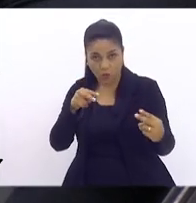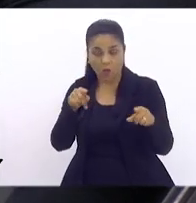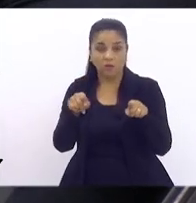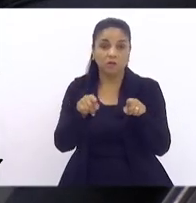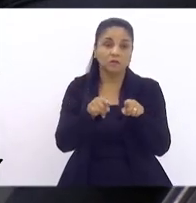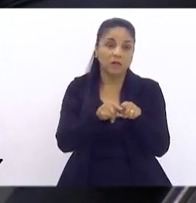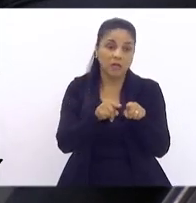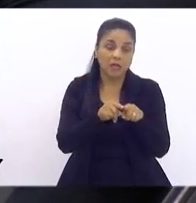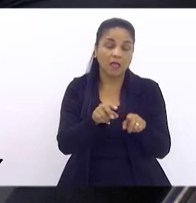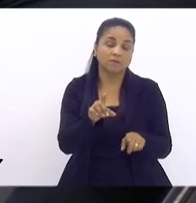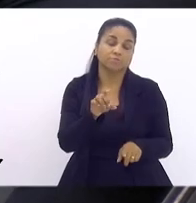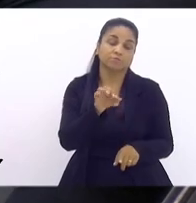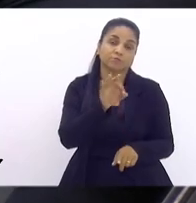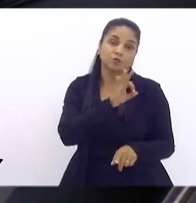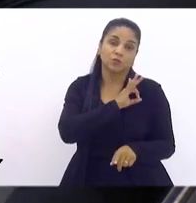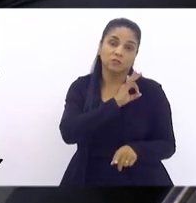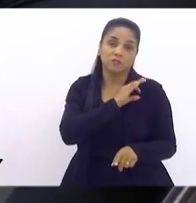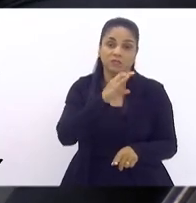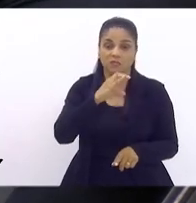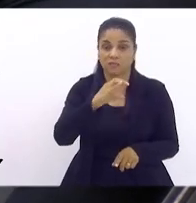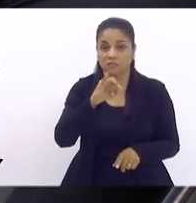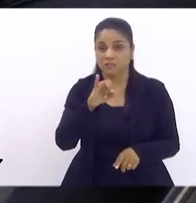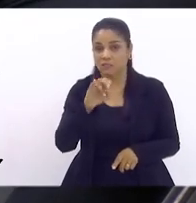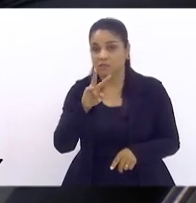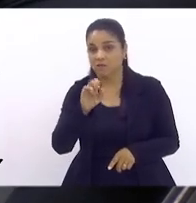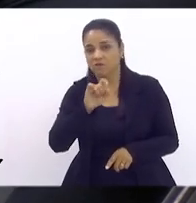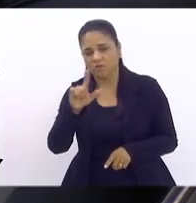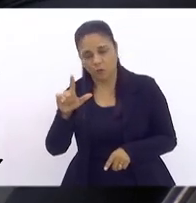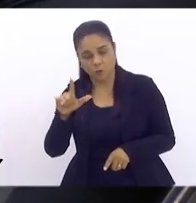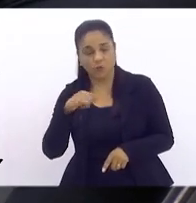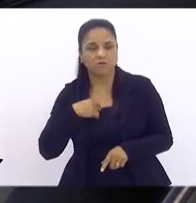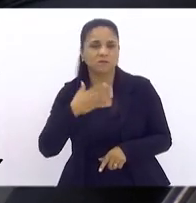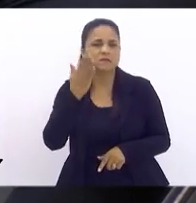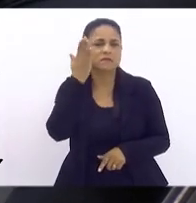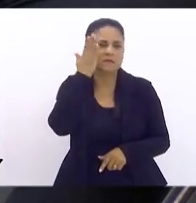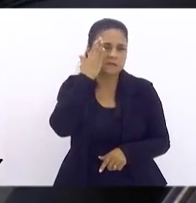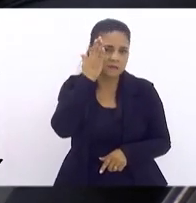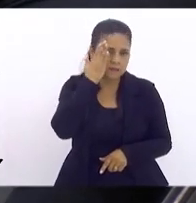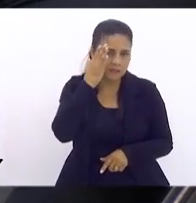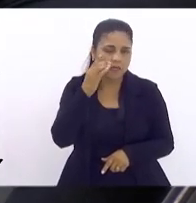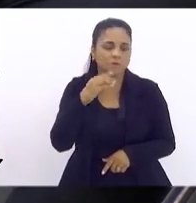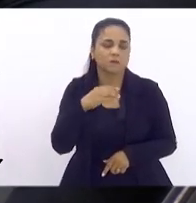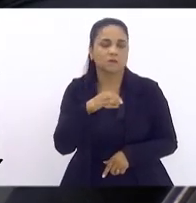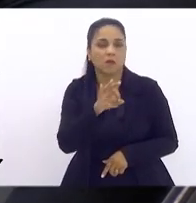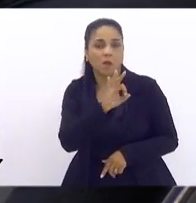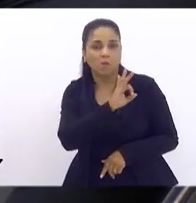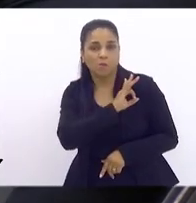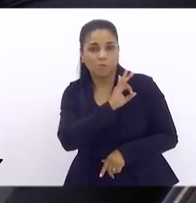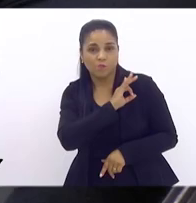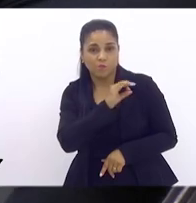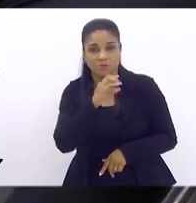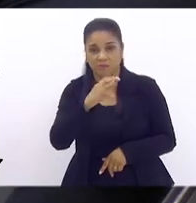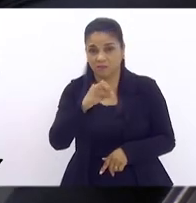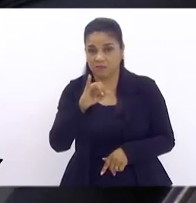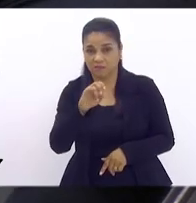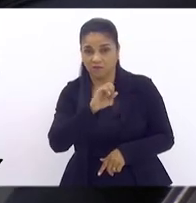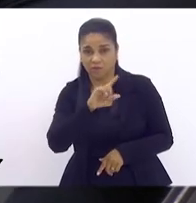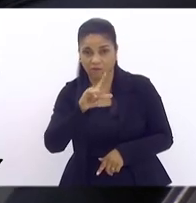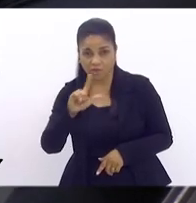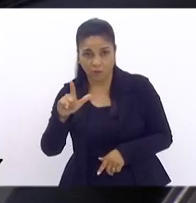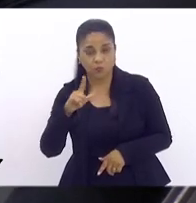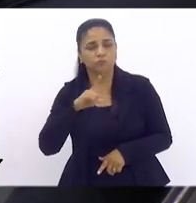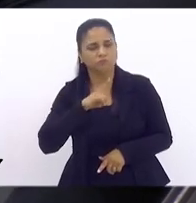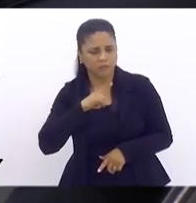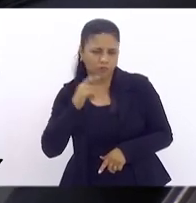atribuição da Polícia Civil e a gente sabe de toda a dificuldade é da Polícia Civil lidar com isso justamente pelo